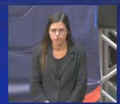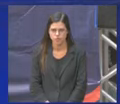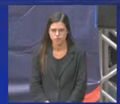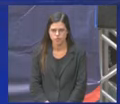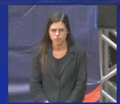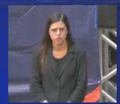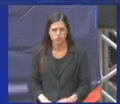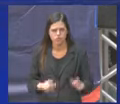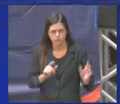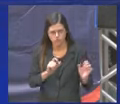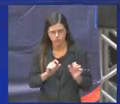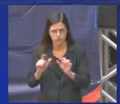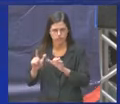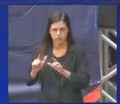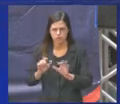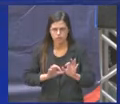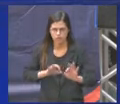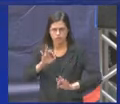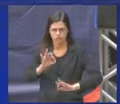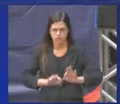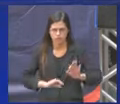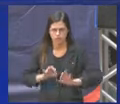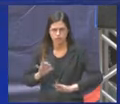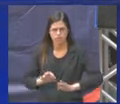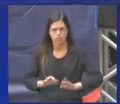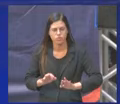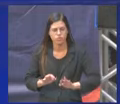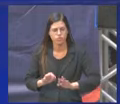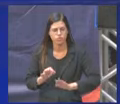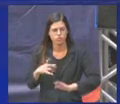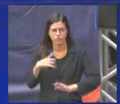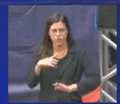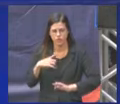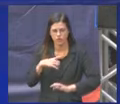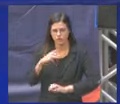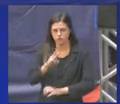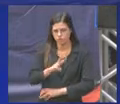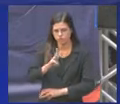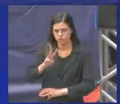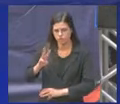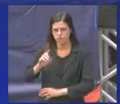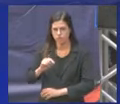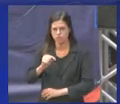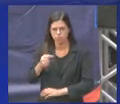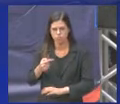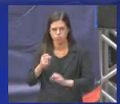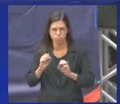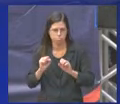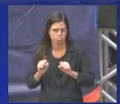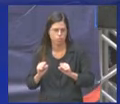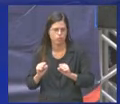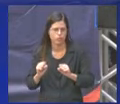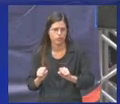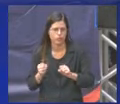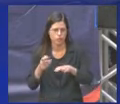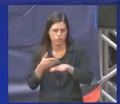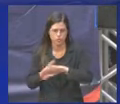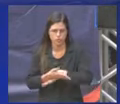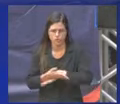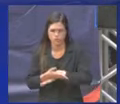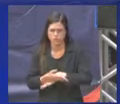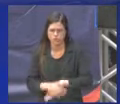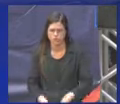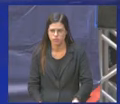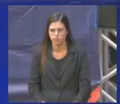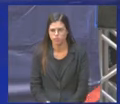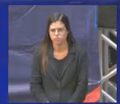avançando. Planejamento e implementação. Isso vai estar disponível no site. Depois vocês podem ter isso com essas métricas